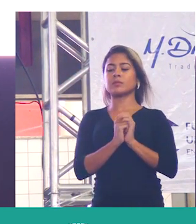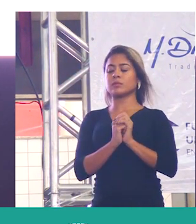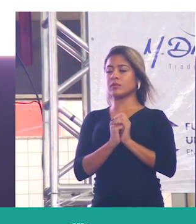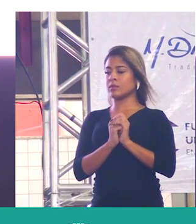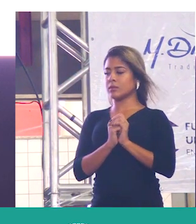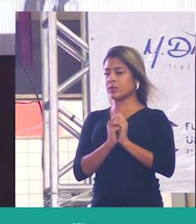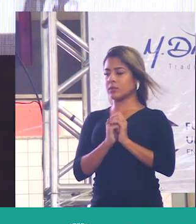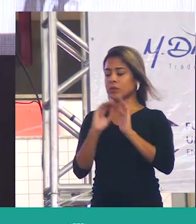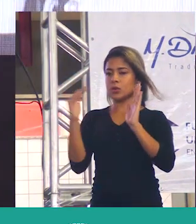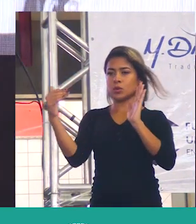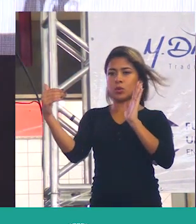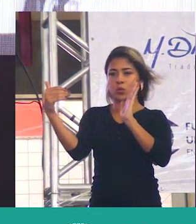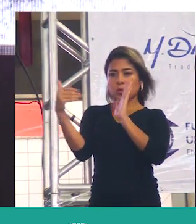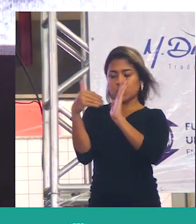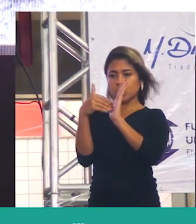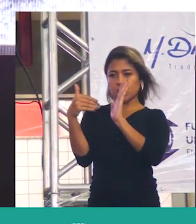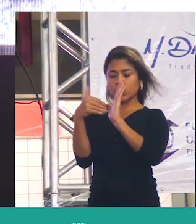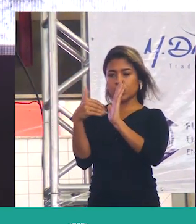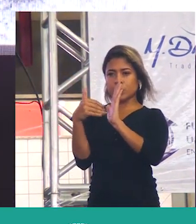é o...